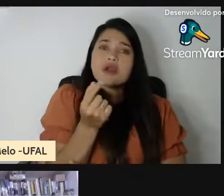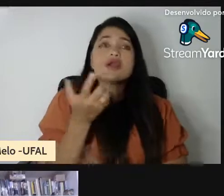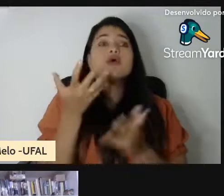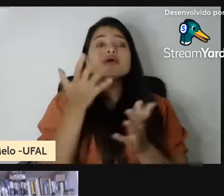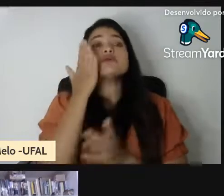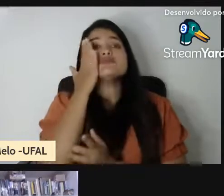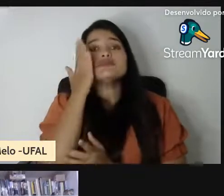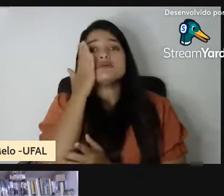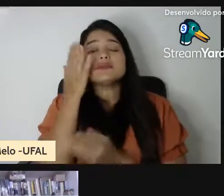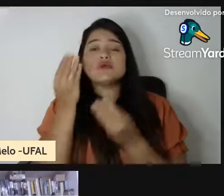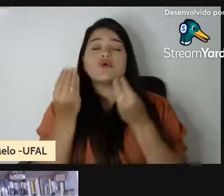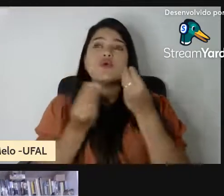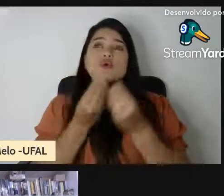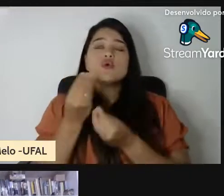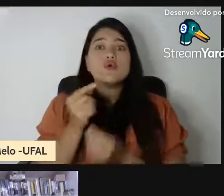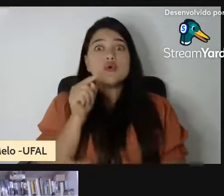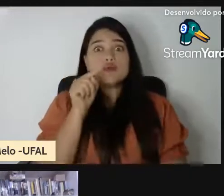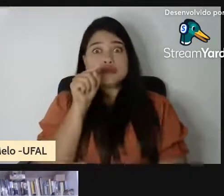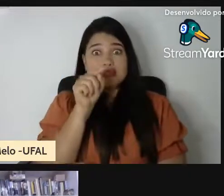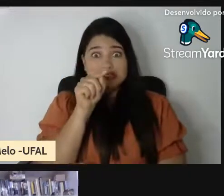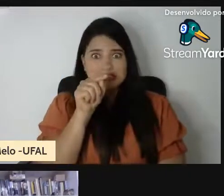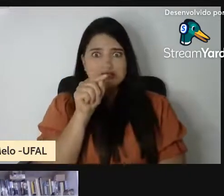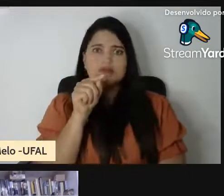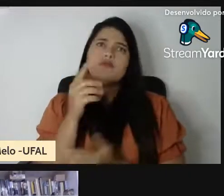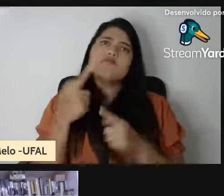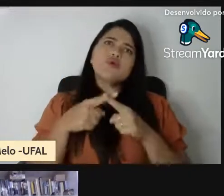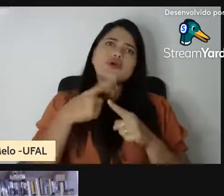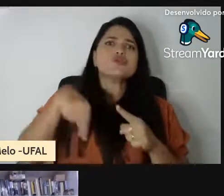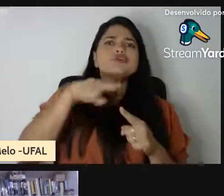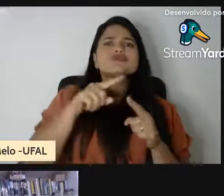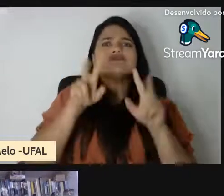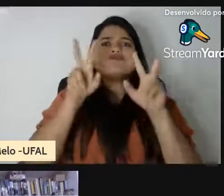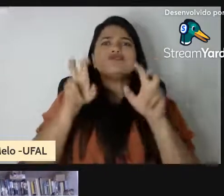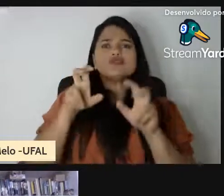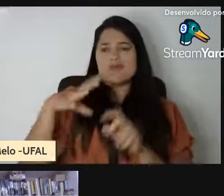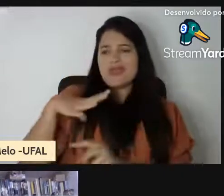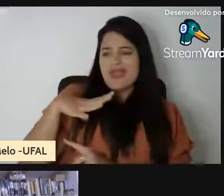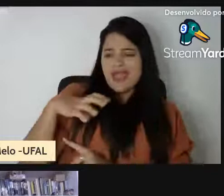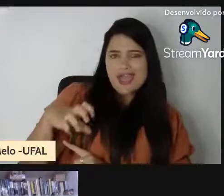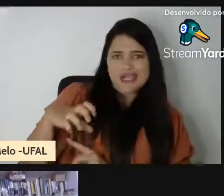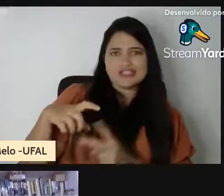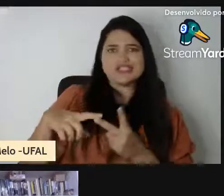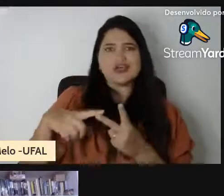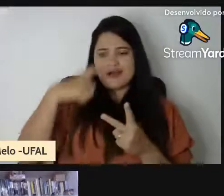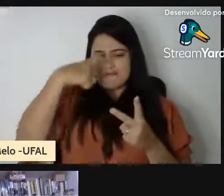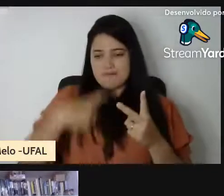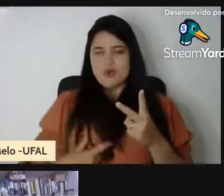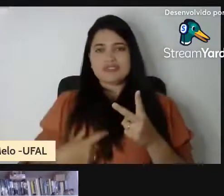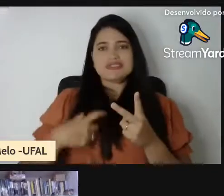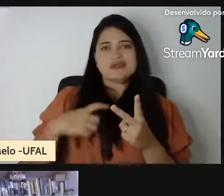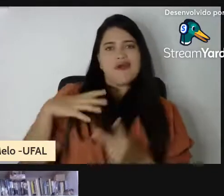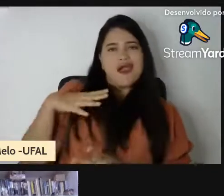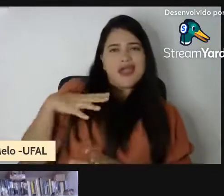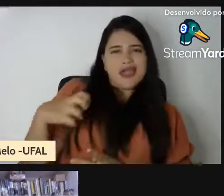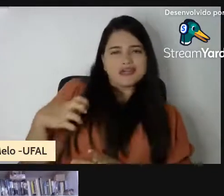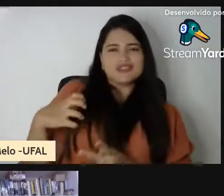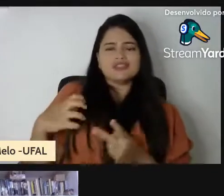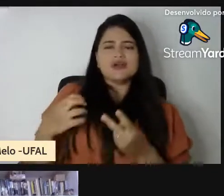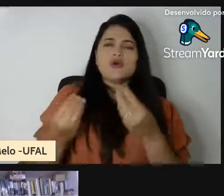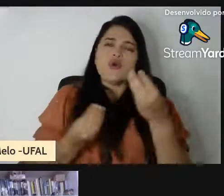é que isso pode impactar, se a gente está falando de ética, do posicionamento ético, dos documentos, como é que isso